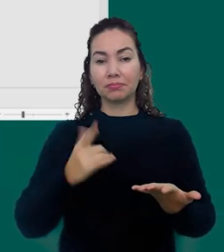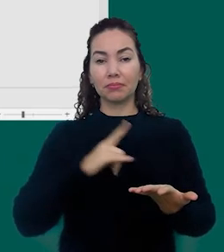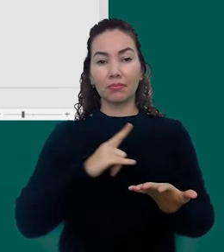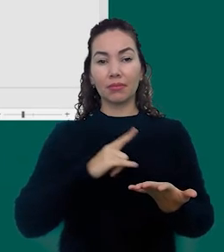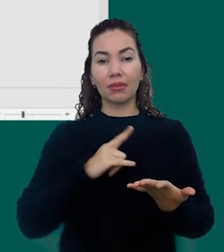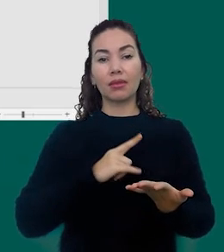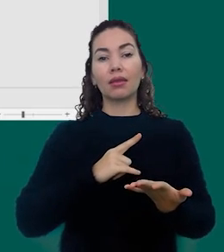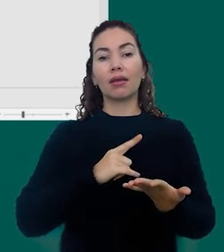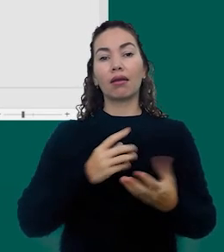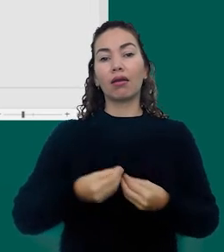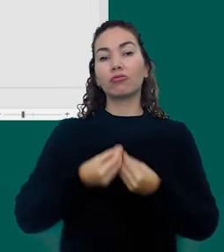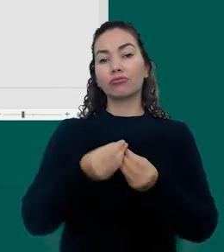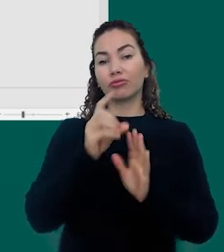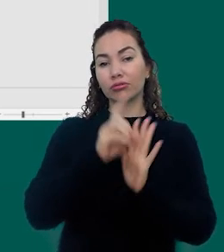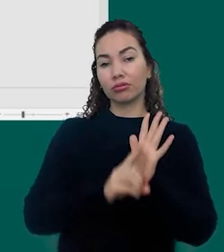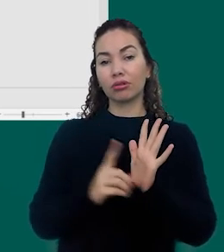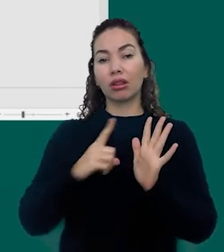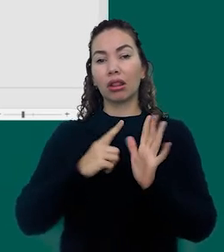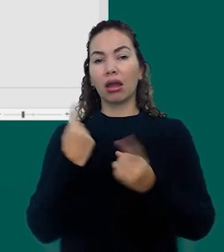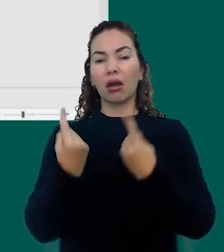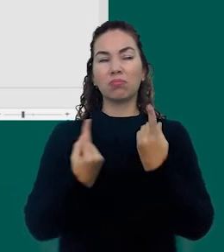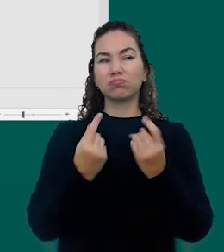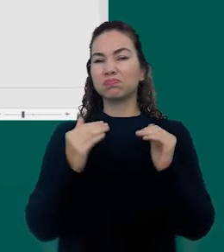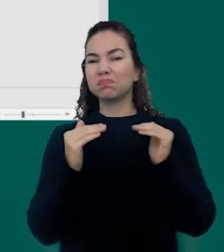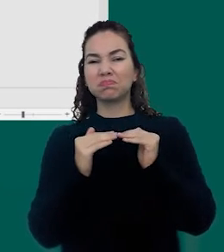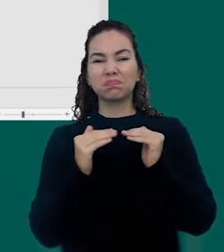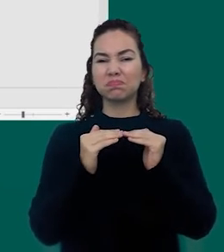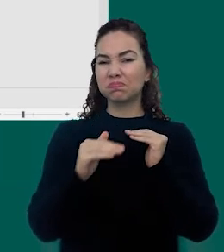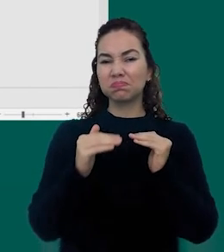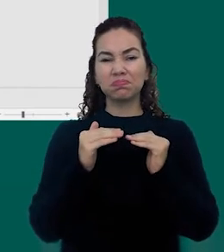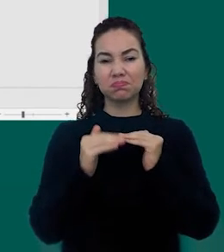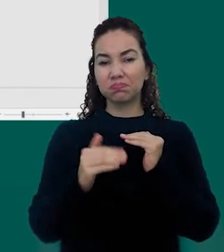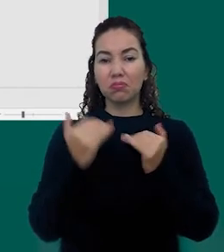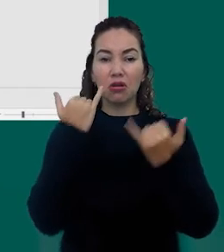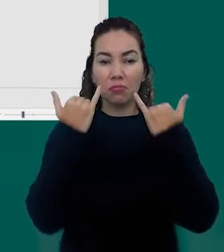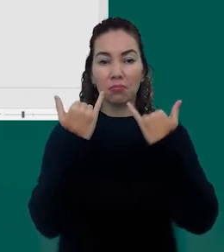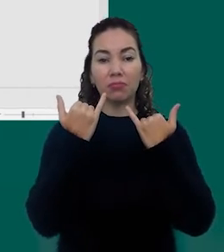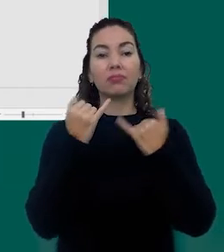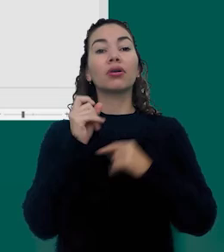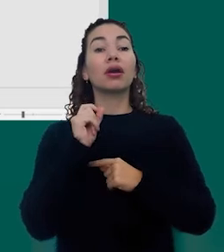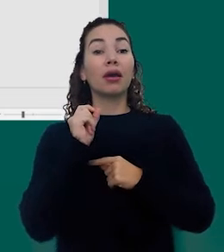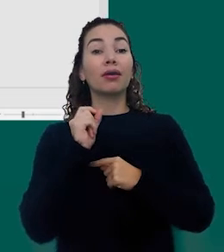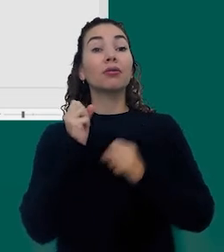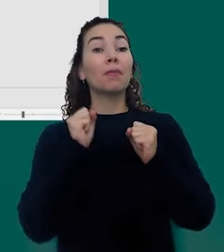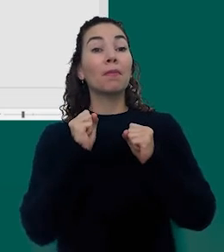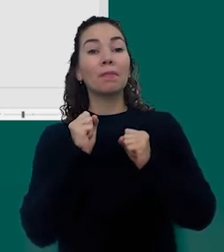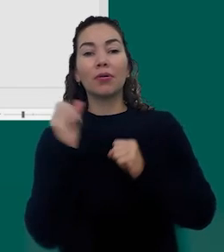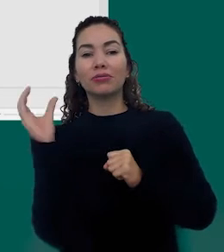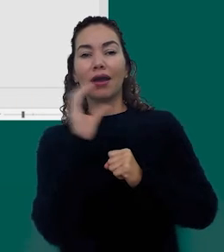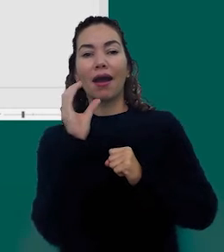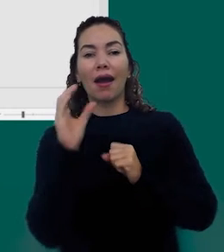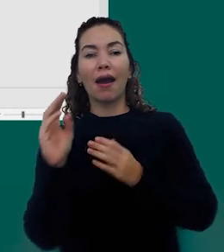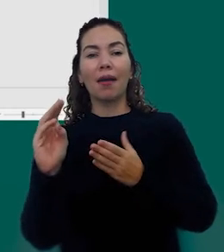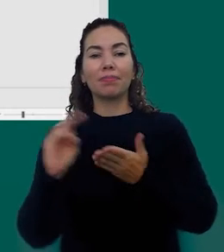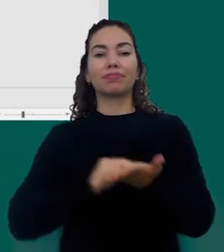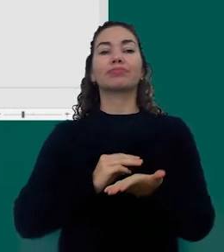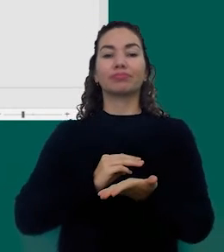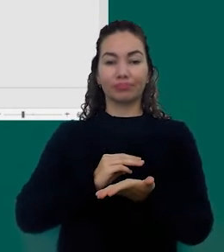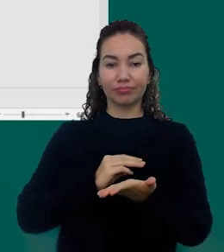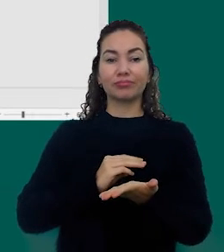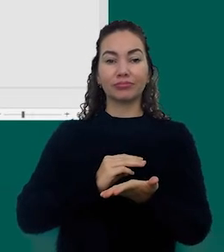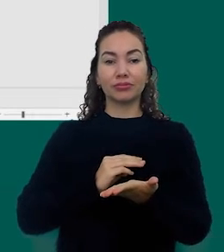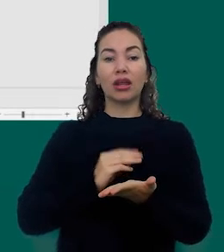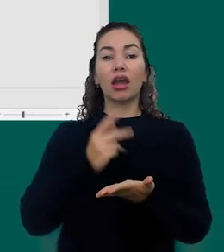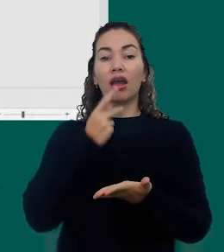nossa declaração e tem alguma divergência de alguma informação, eles podem então entrar imediatamente em contato conosco e